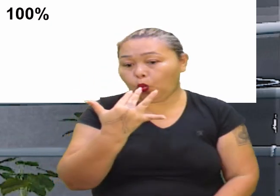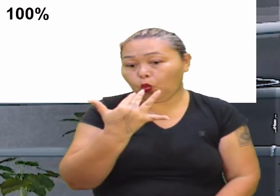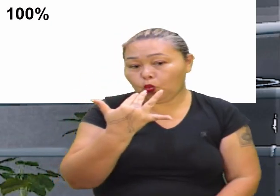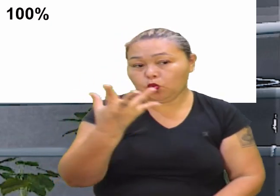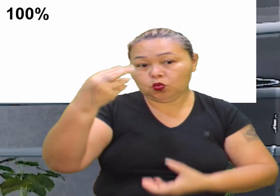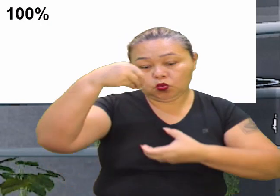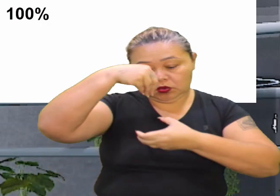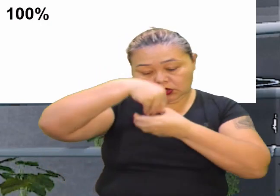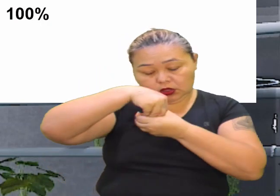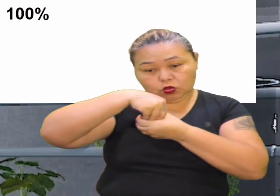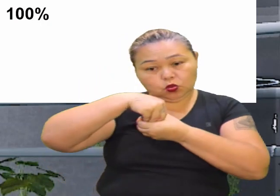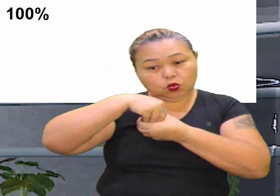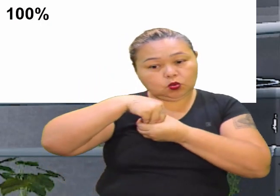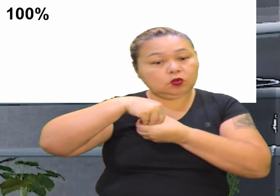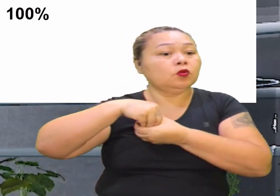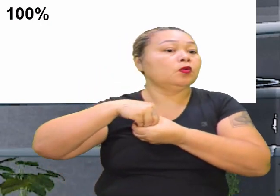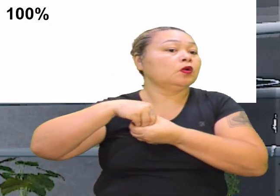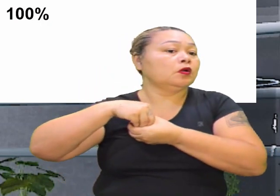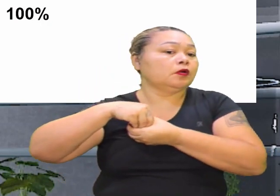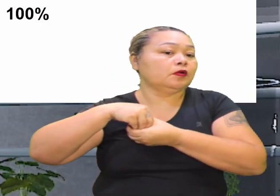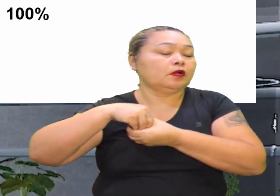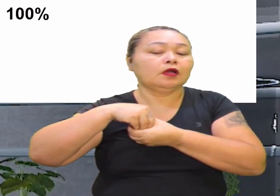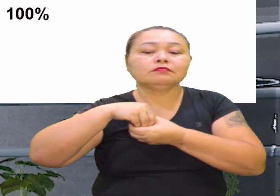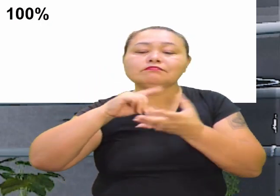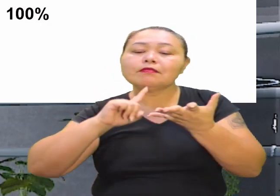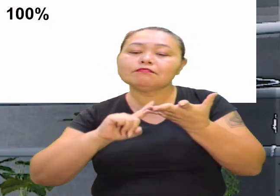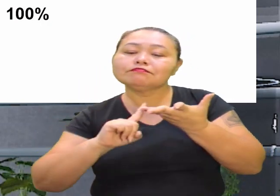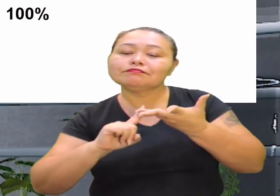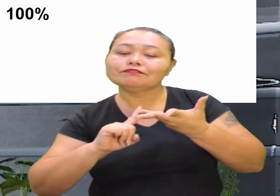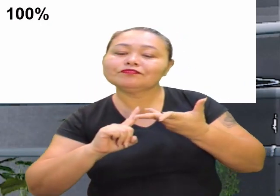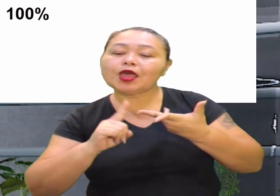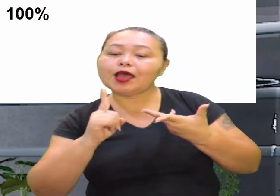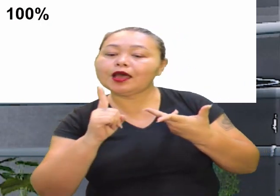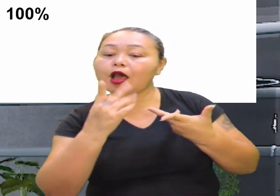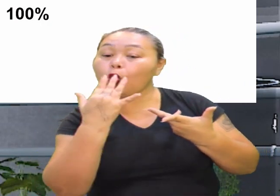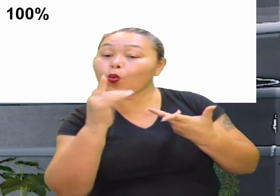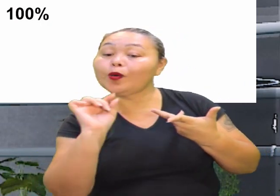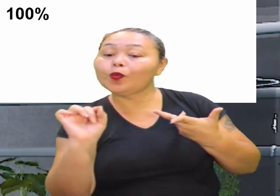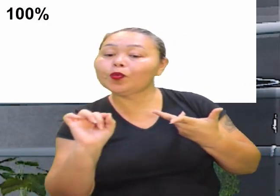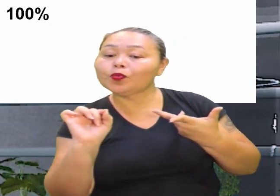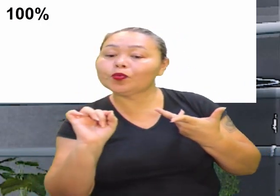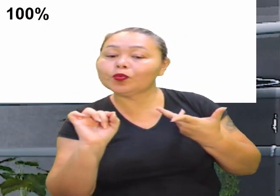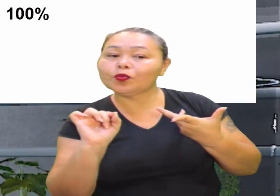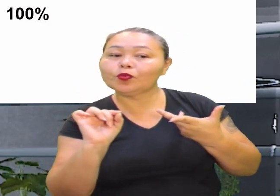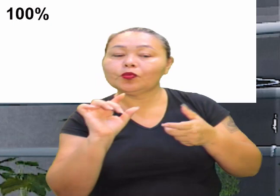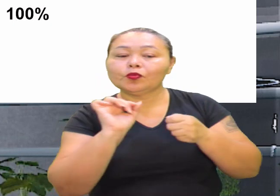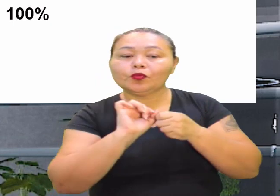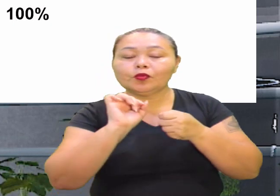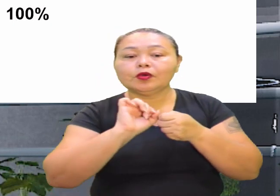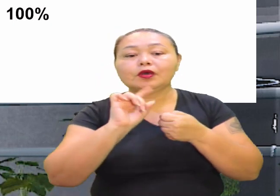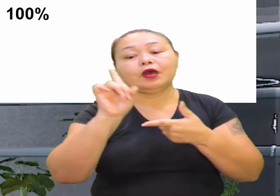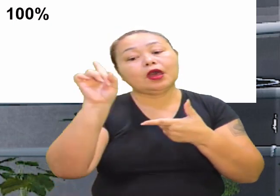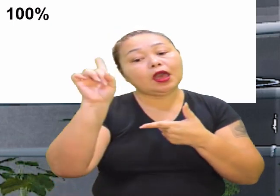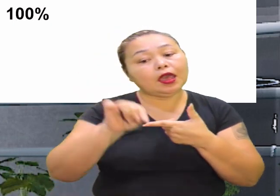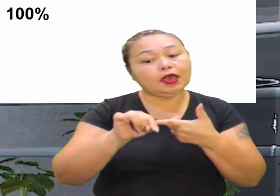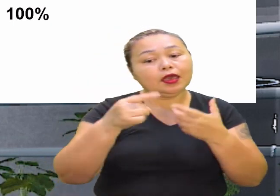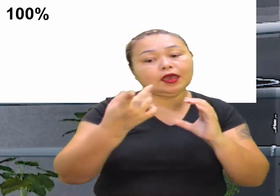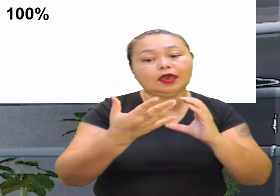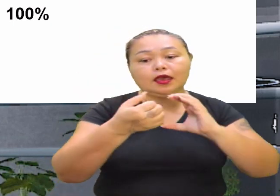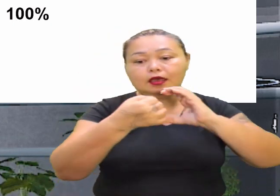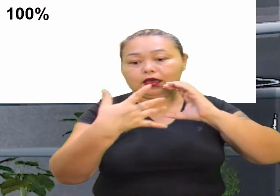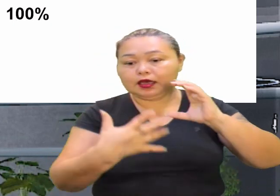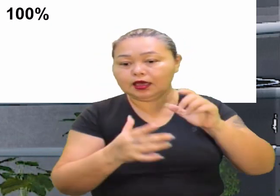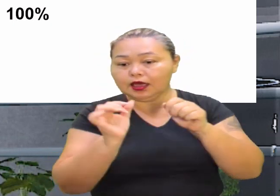dentro de cor, nós temos variedades. A cor é o quê? O caráter verde e o caráter amarelo. Quando